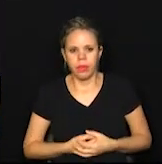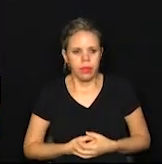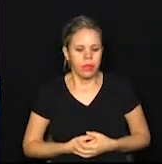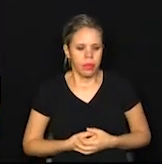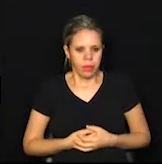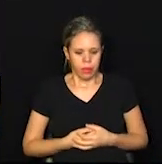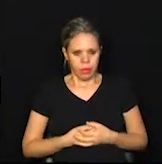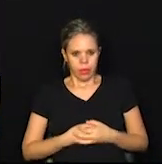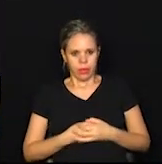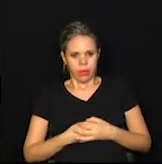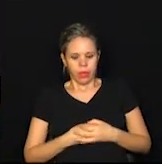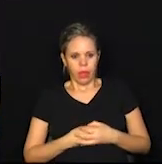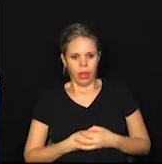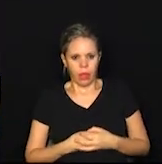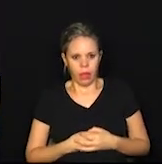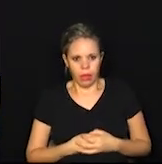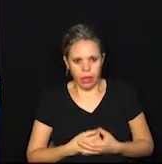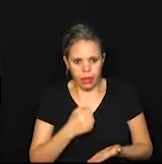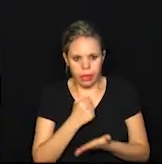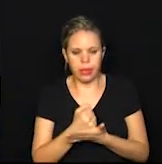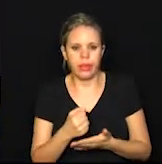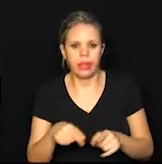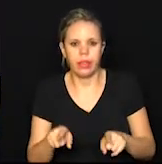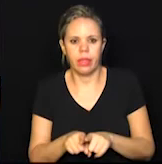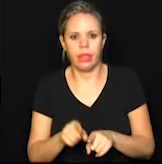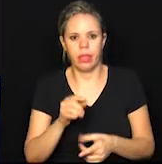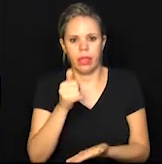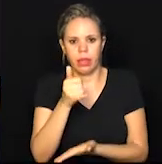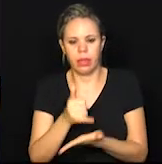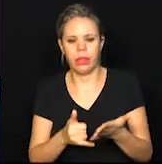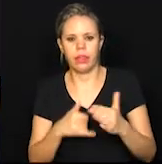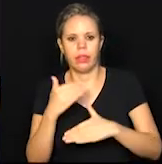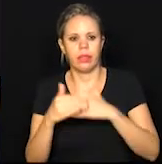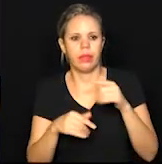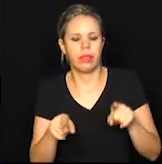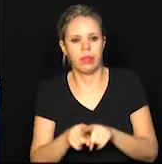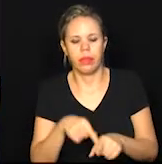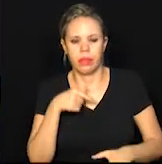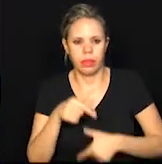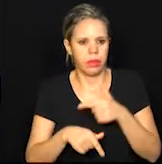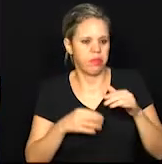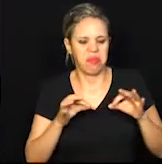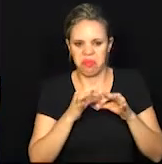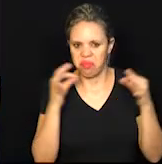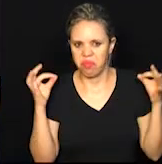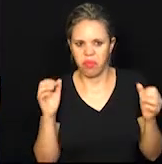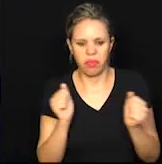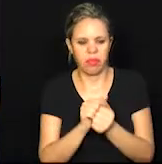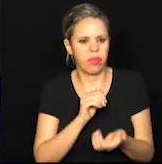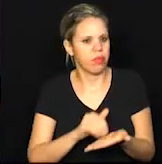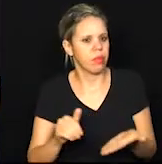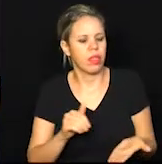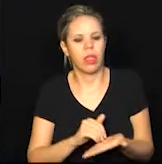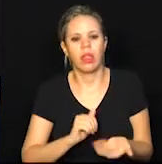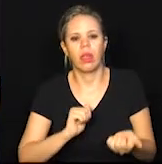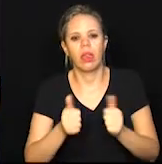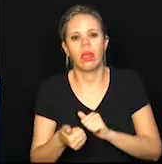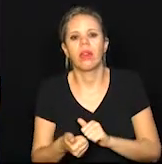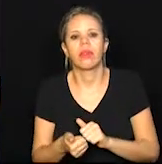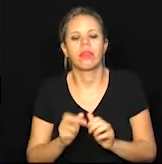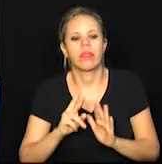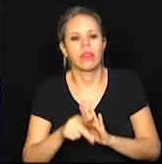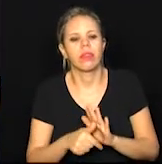clubes sociais, que através da contrapartida do PTU desenvolvem um trabalho magnífico junto com a Secretaria de Esporte em